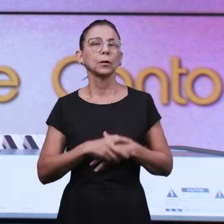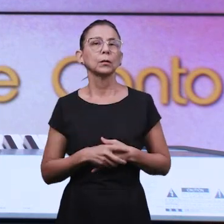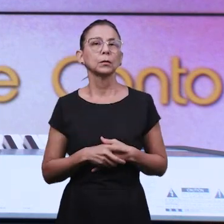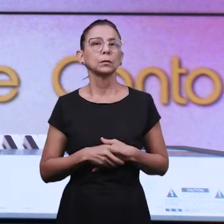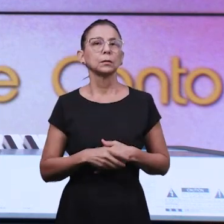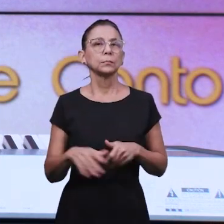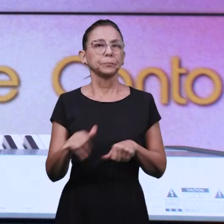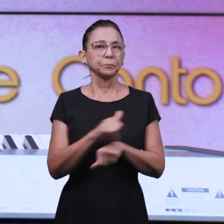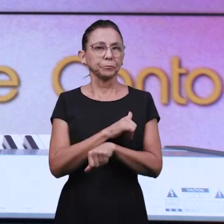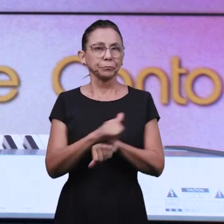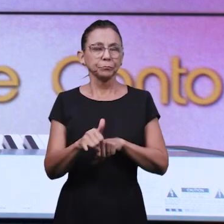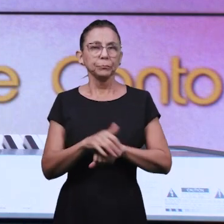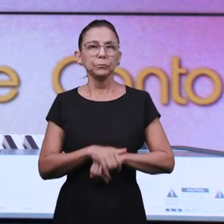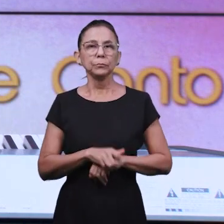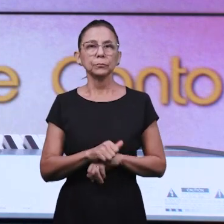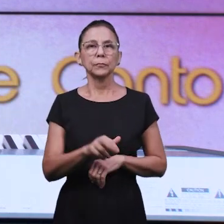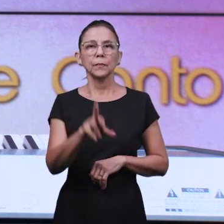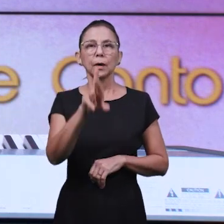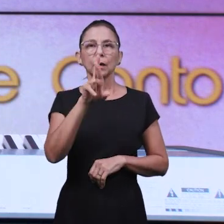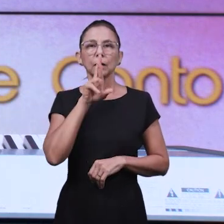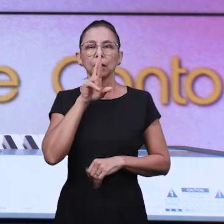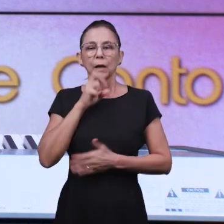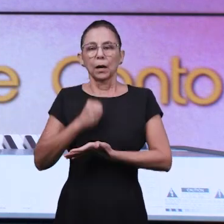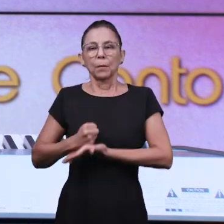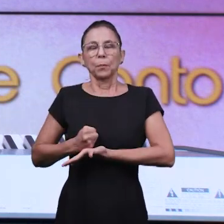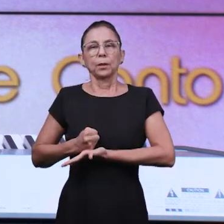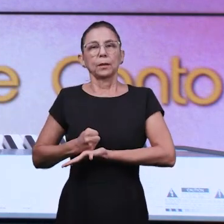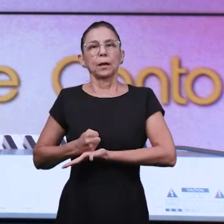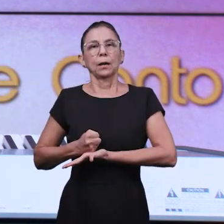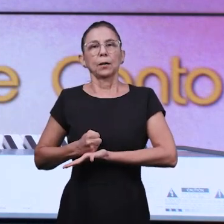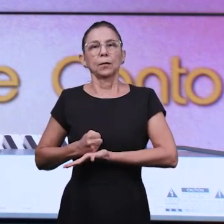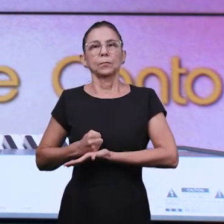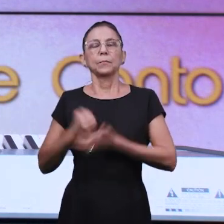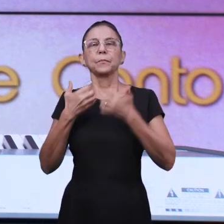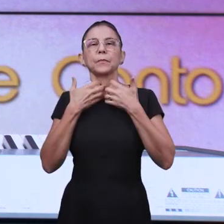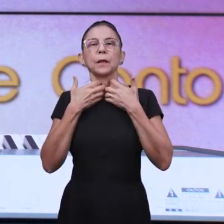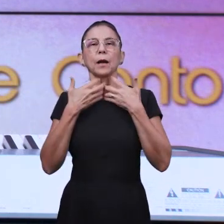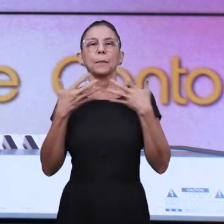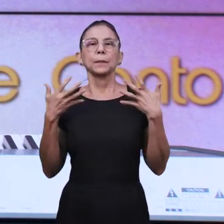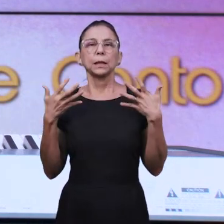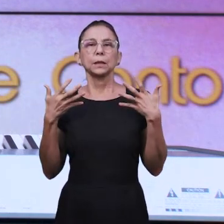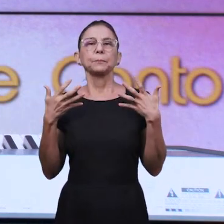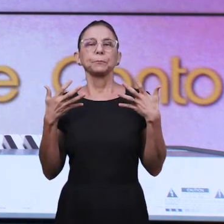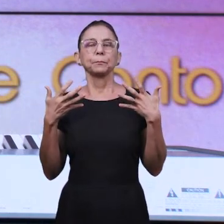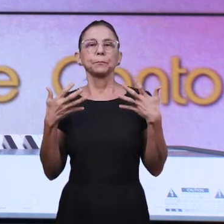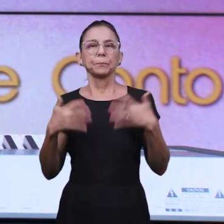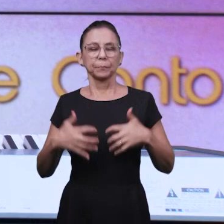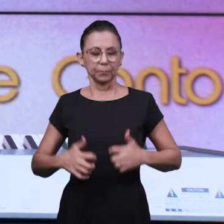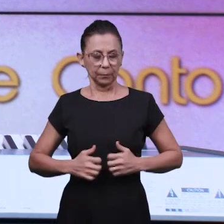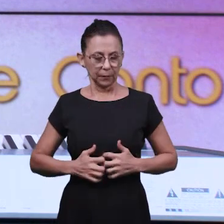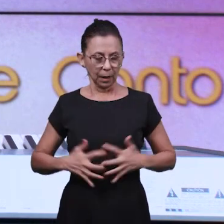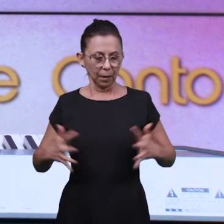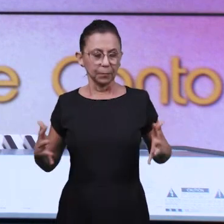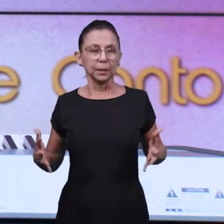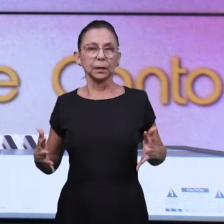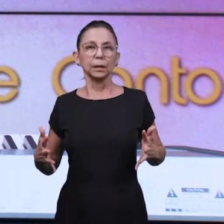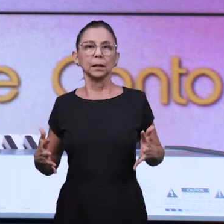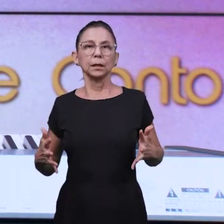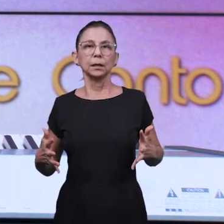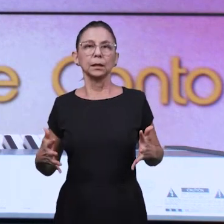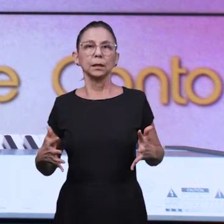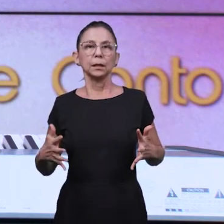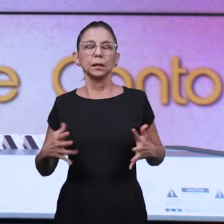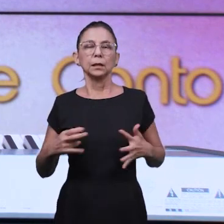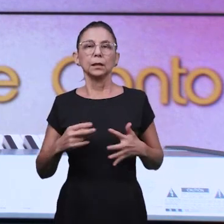é inspirar e apoiar, abrir o espaço e depois liberar